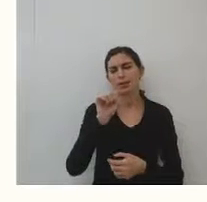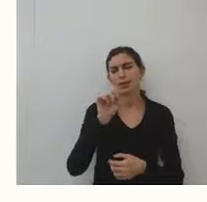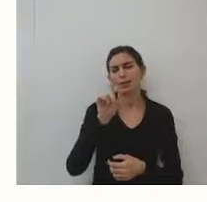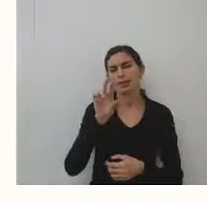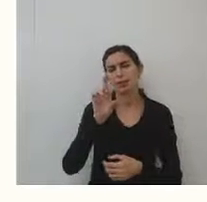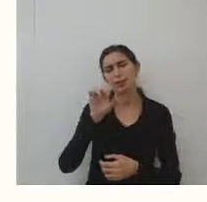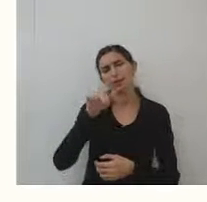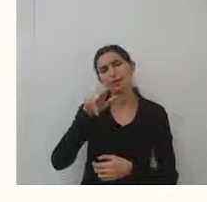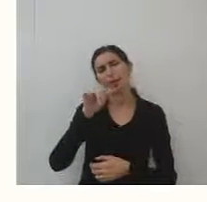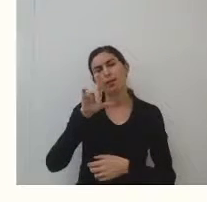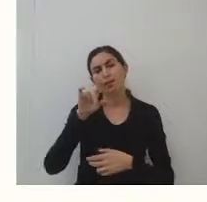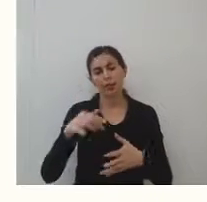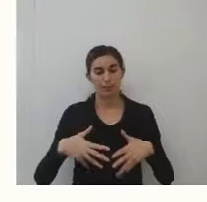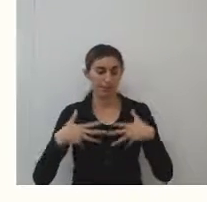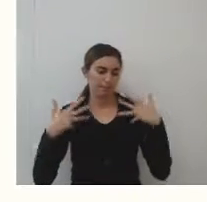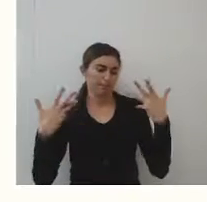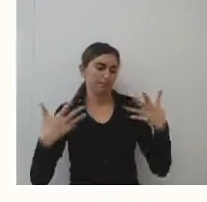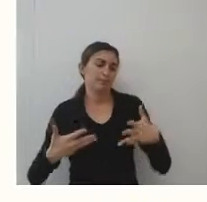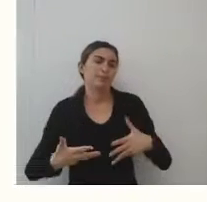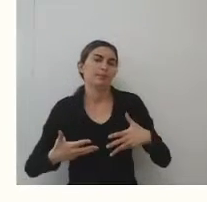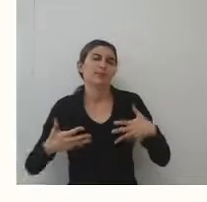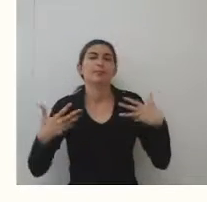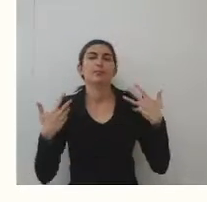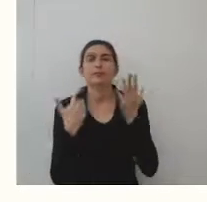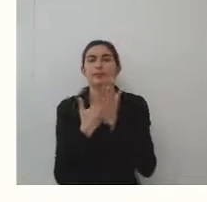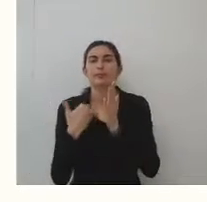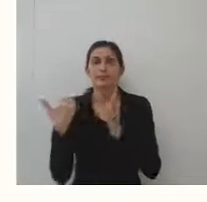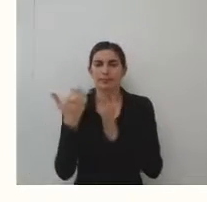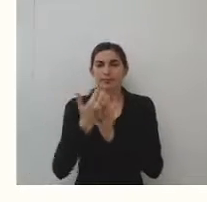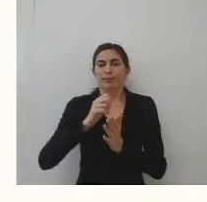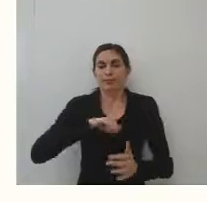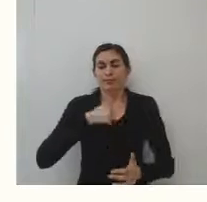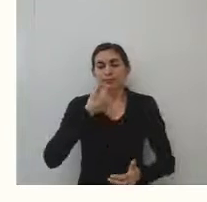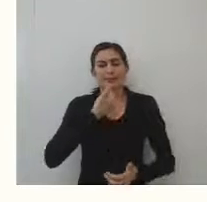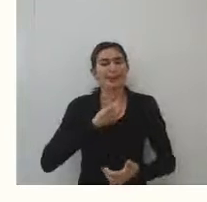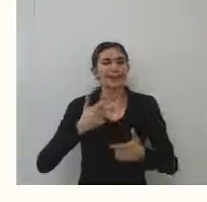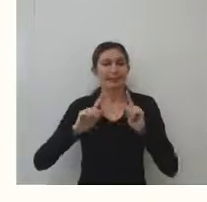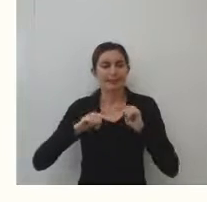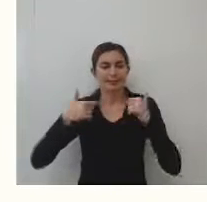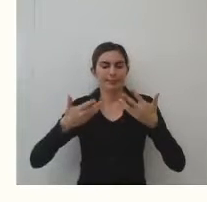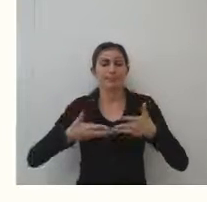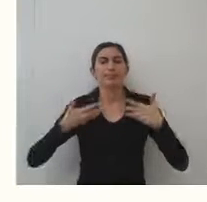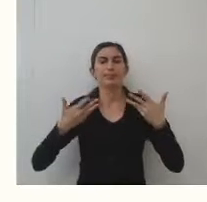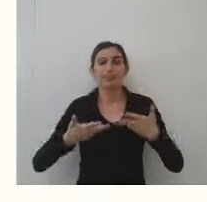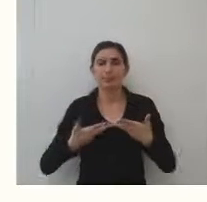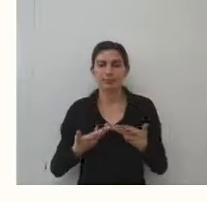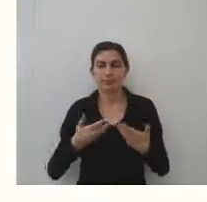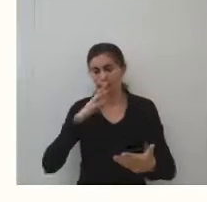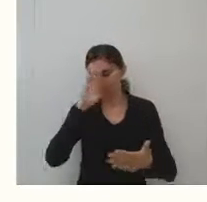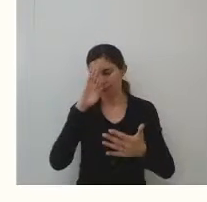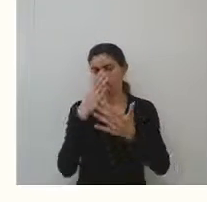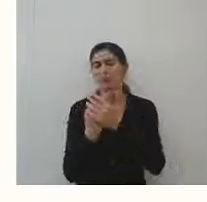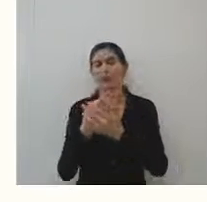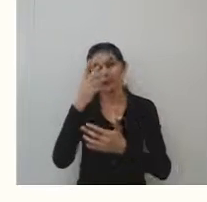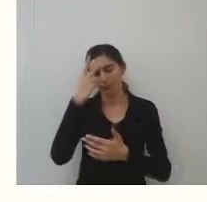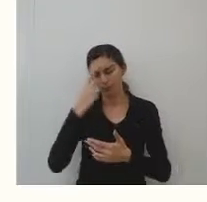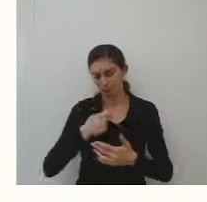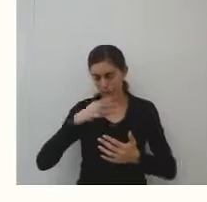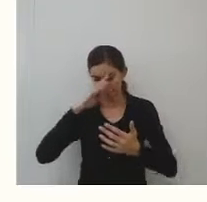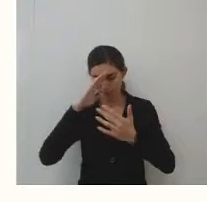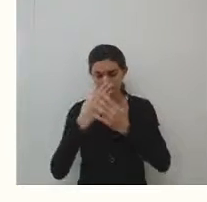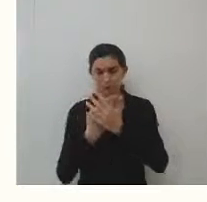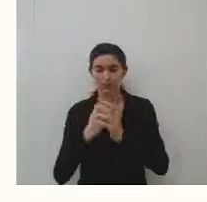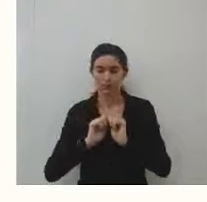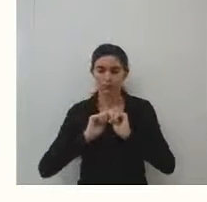adrenalina, levantando o ânimo, aumentando a autoestima e promovendo a autoconfiança e